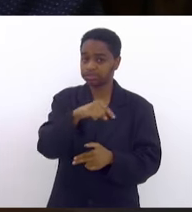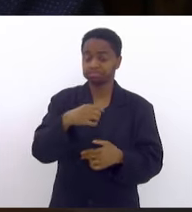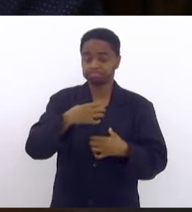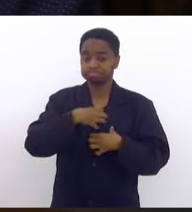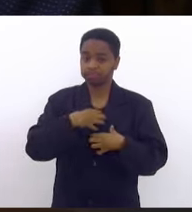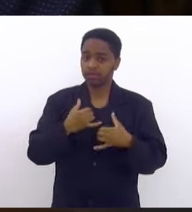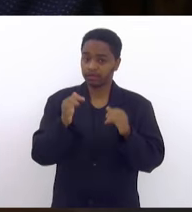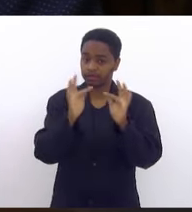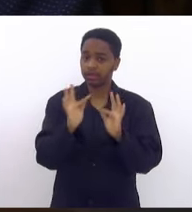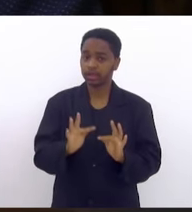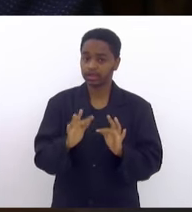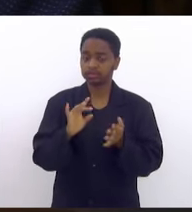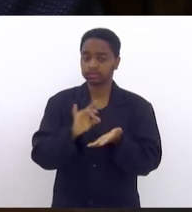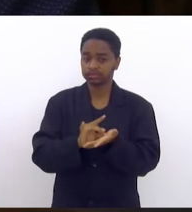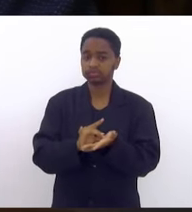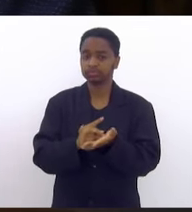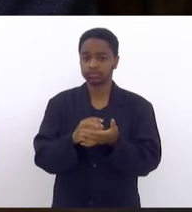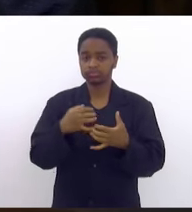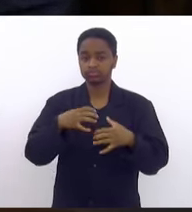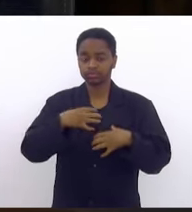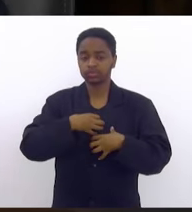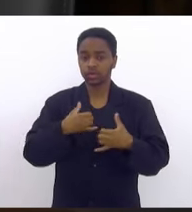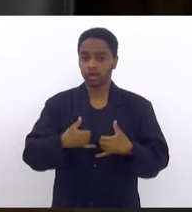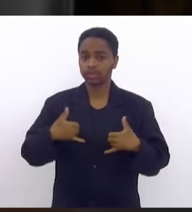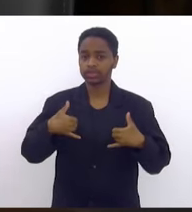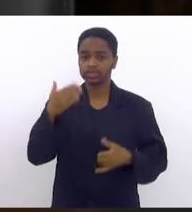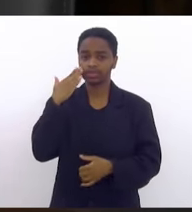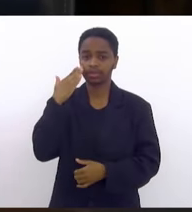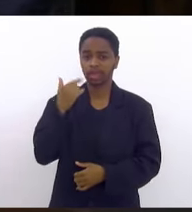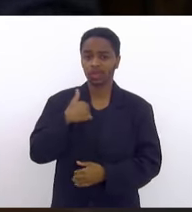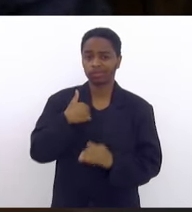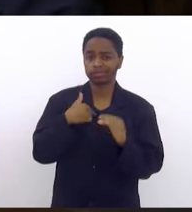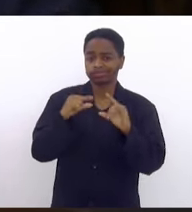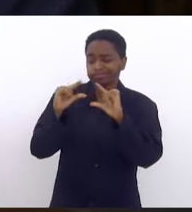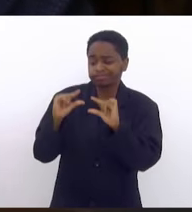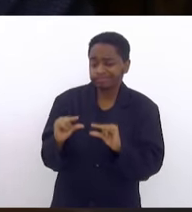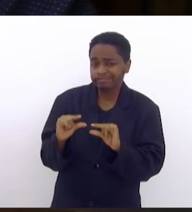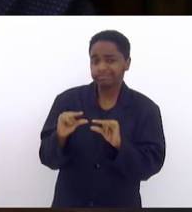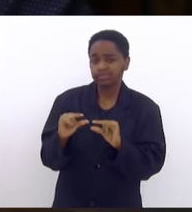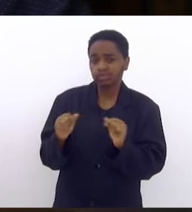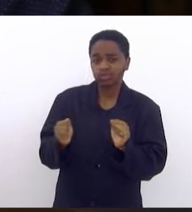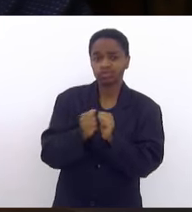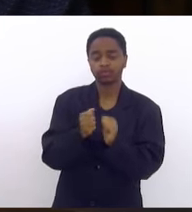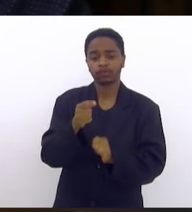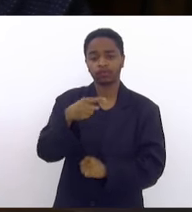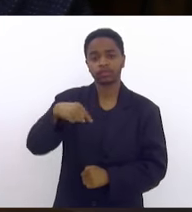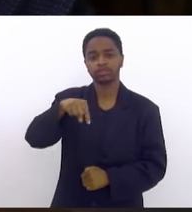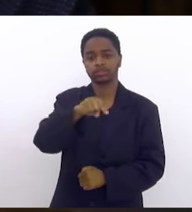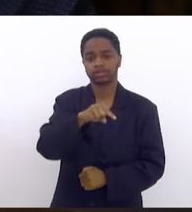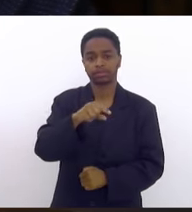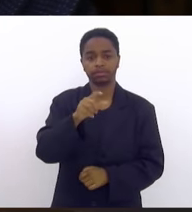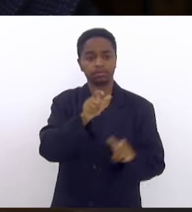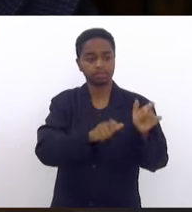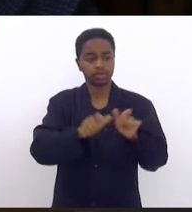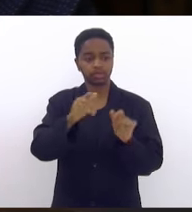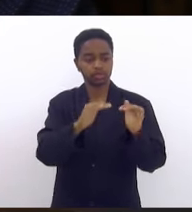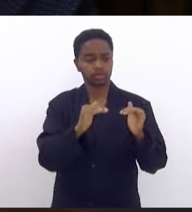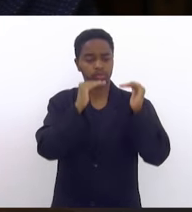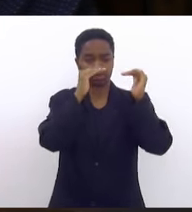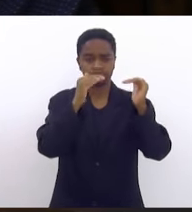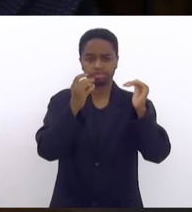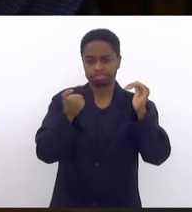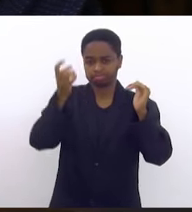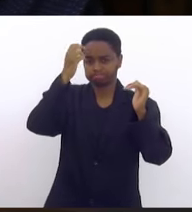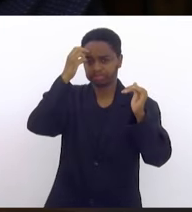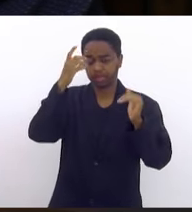É um privilégio muito grande saber que eu, tão pequenininho, no meio de vocês, pessoas de tão grande